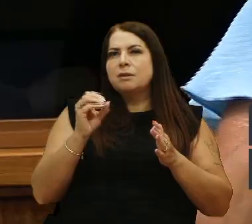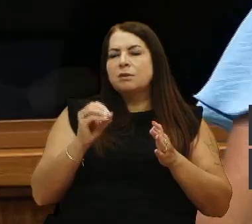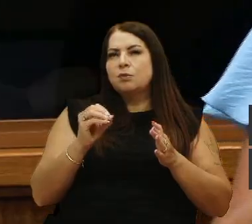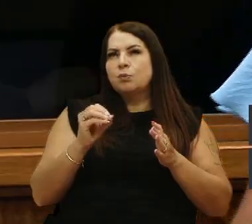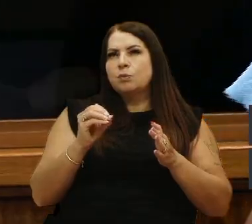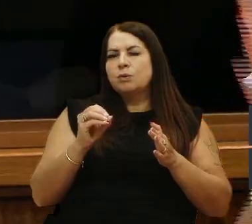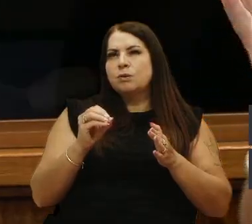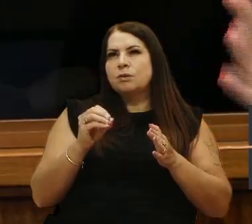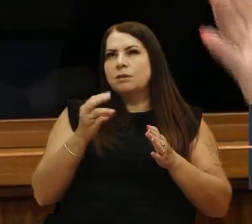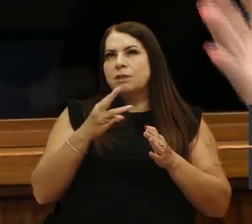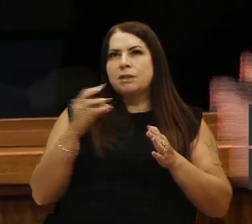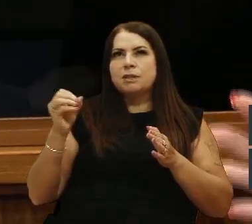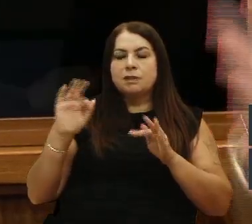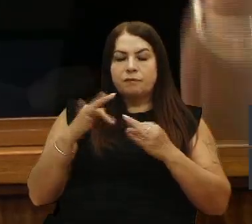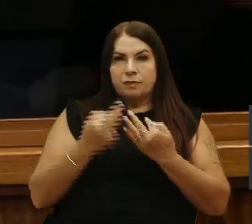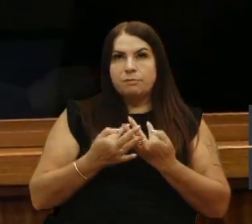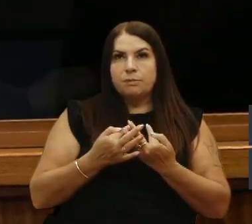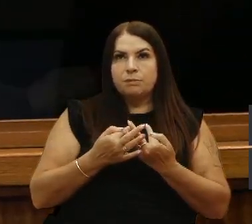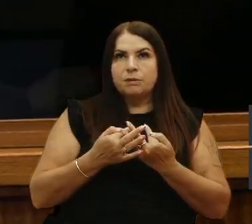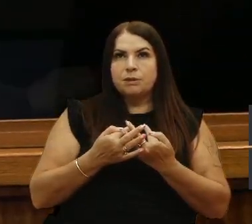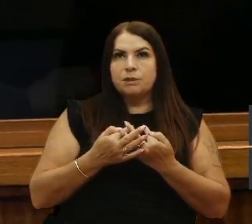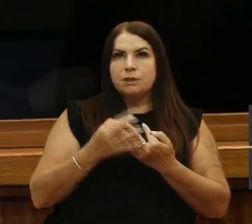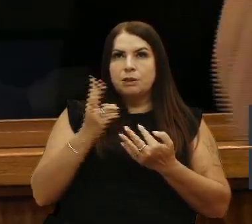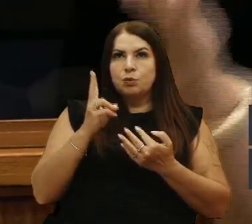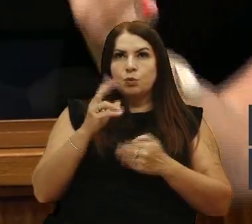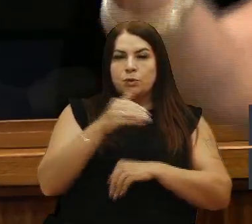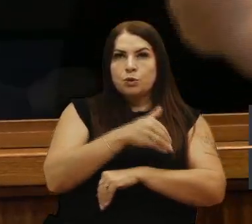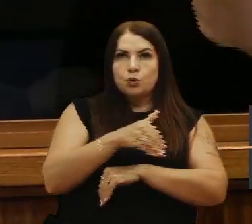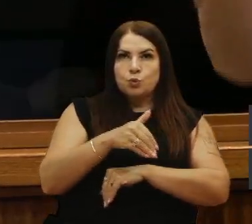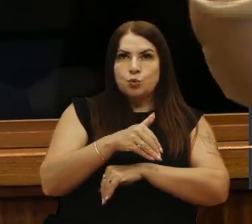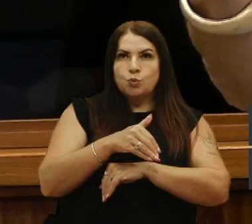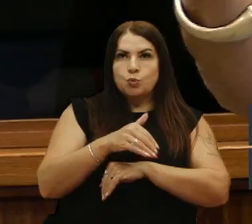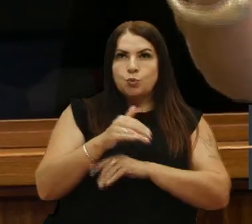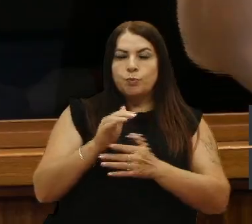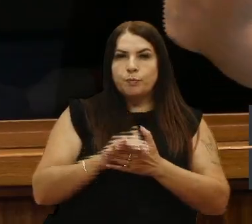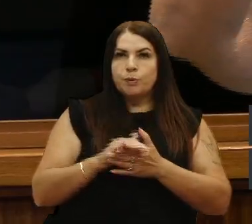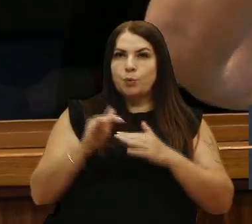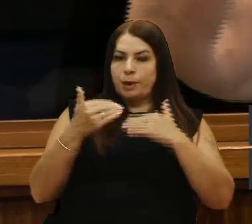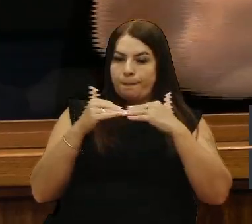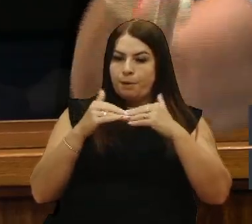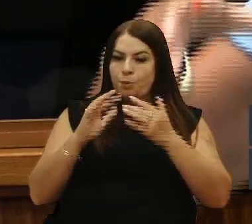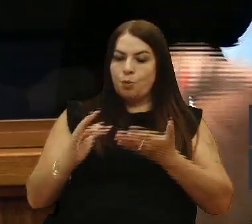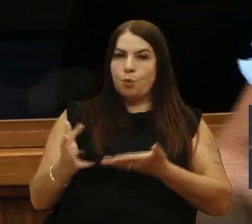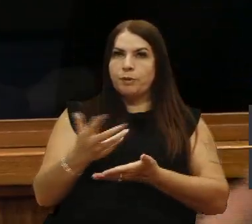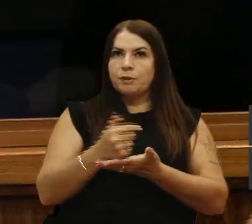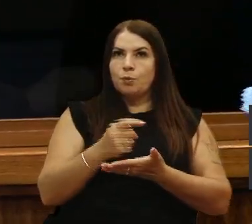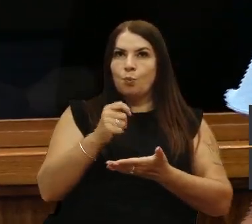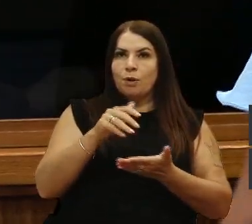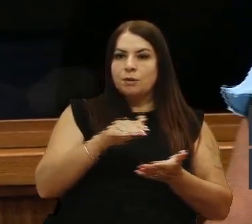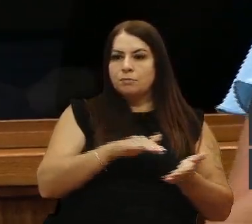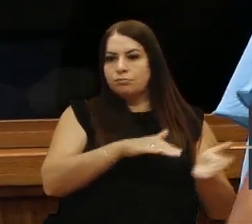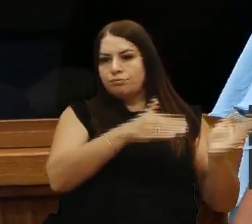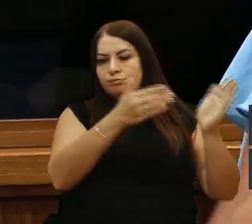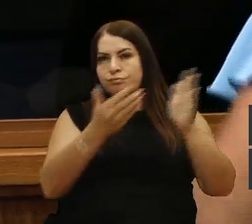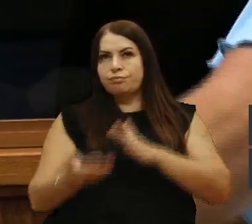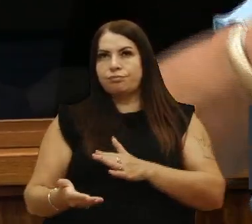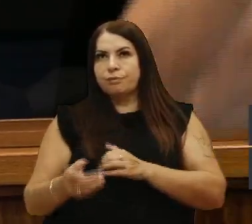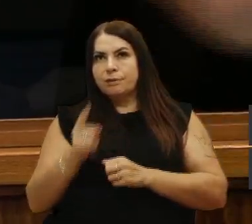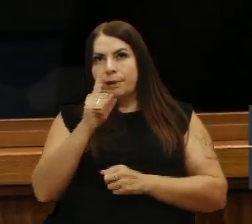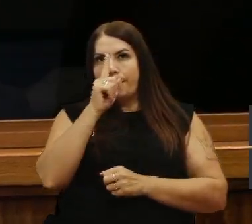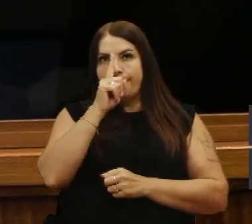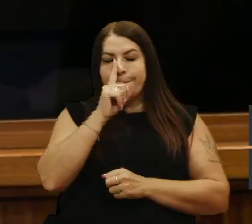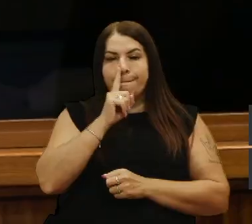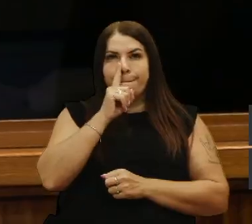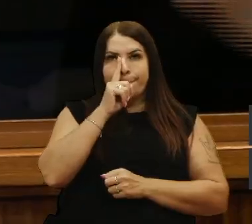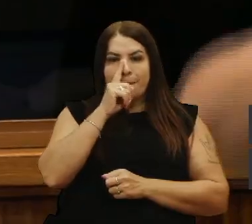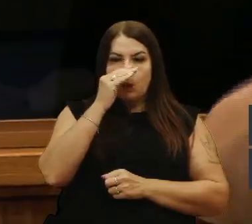250, 300 famílias, tem 2 ruas assim. O caminhão da Codeca quase caiu, é um perigo, a parte